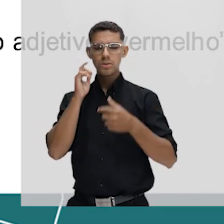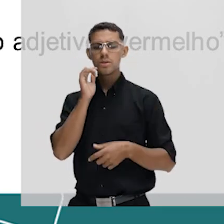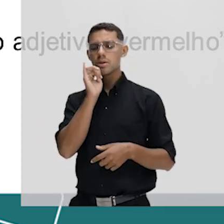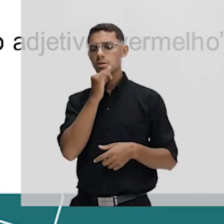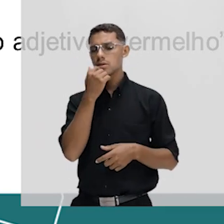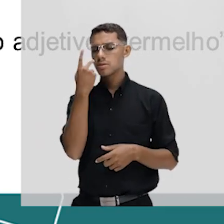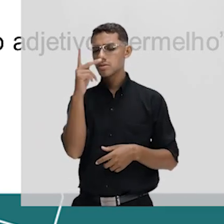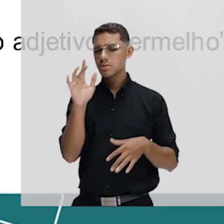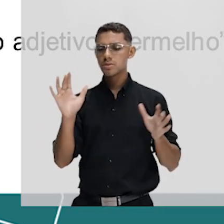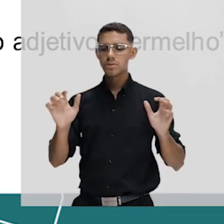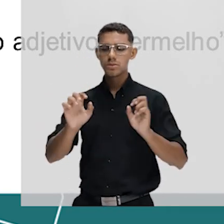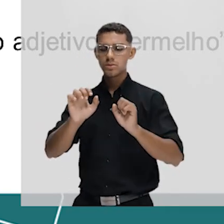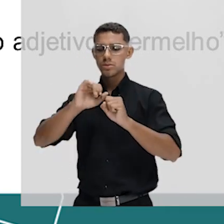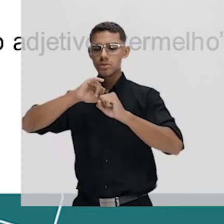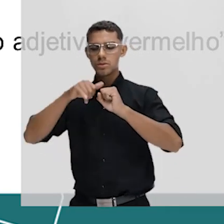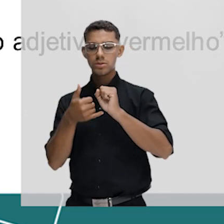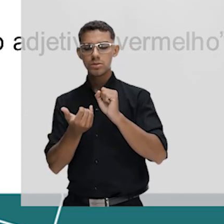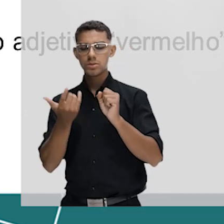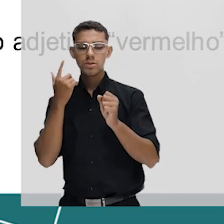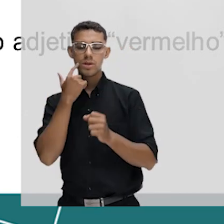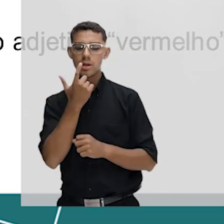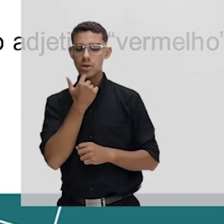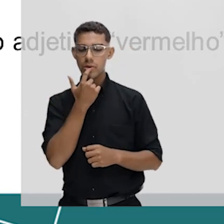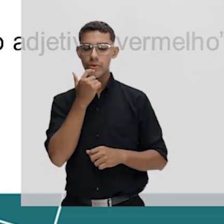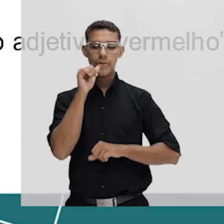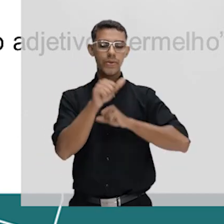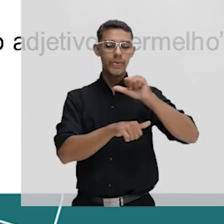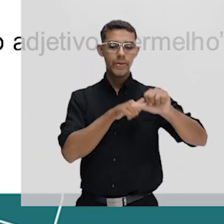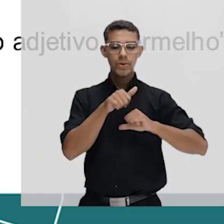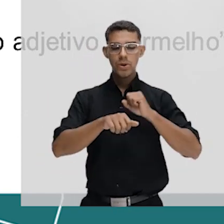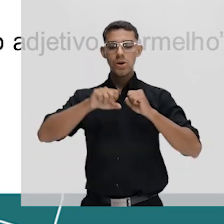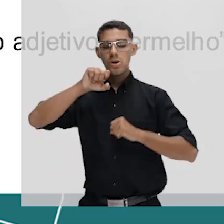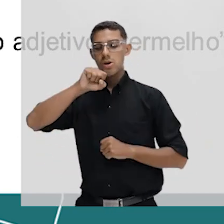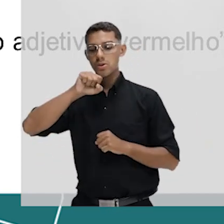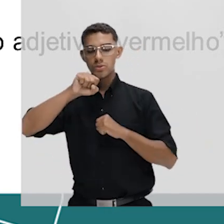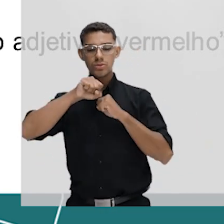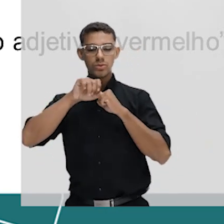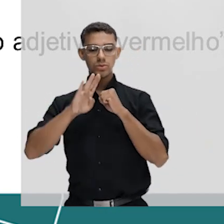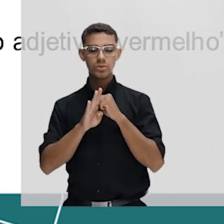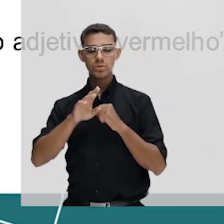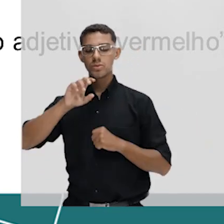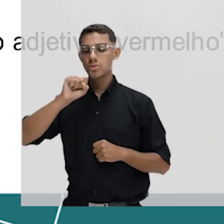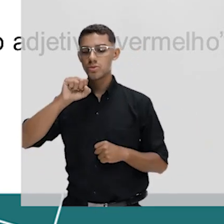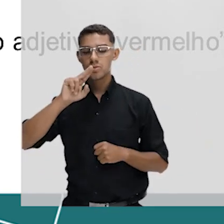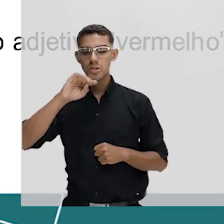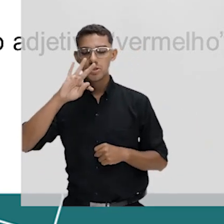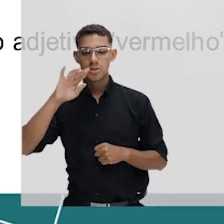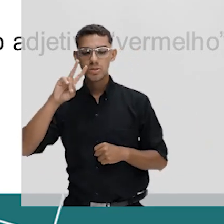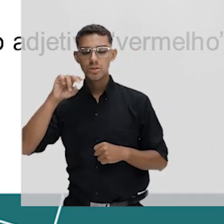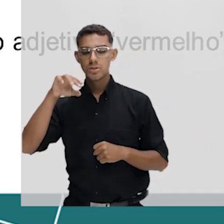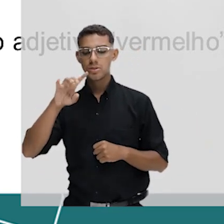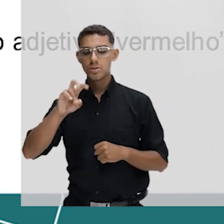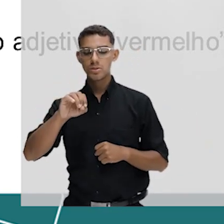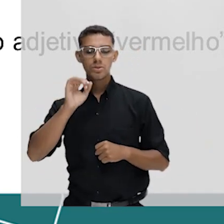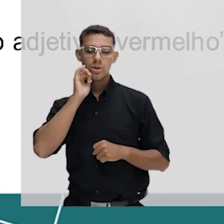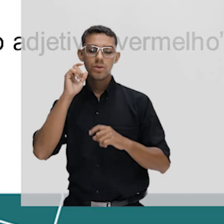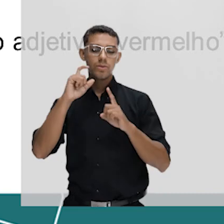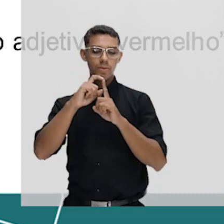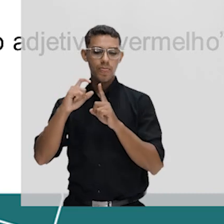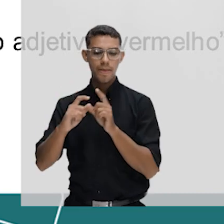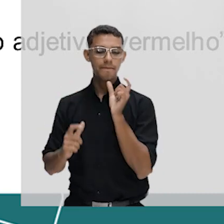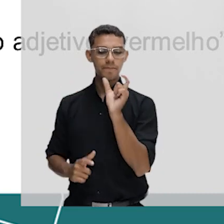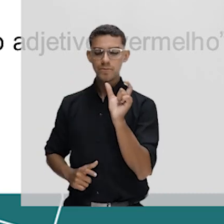transformado em substantivo. Então, ocorre a mudança da classe gramatical. Quando eu falo vermelho, eu já sei que vermelho, a palavra sozinha é